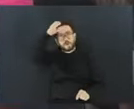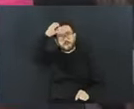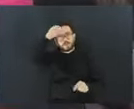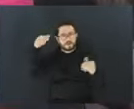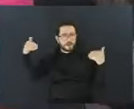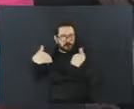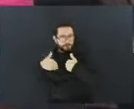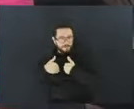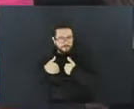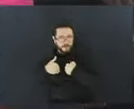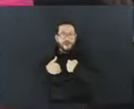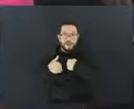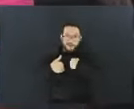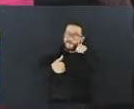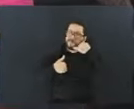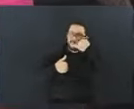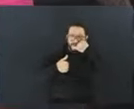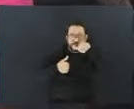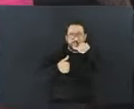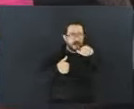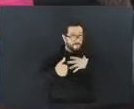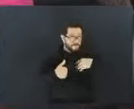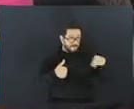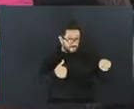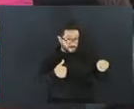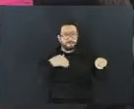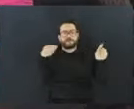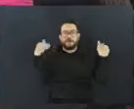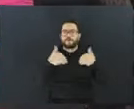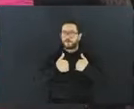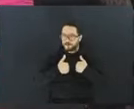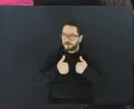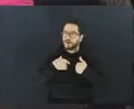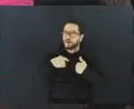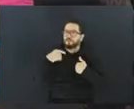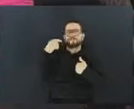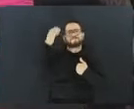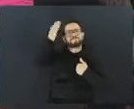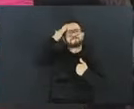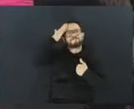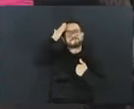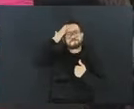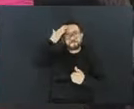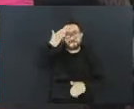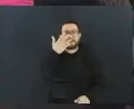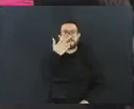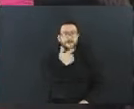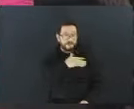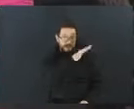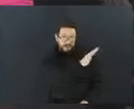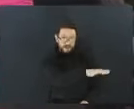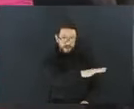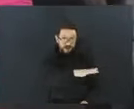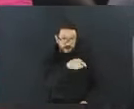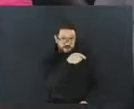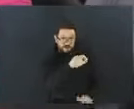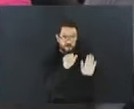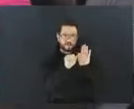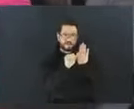muito simples, mas eu acho que é importantíssima. Nós sabemos que a criança, que é a pessoa com Down, ela